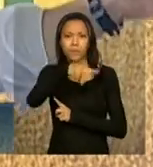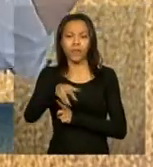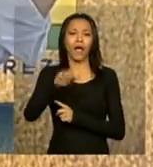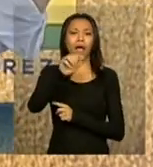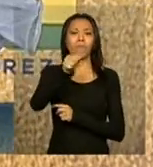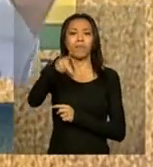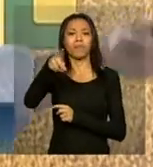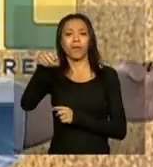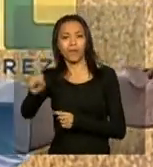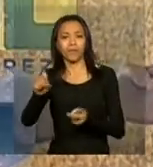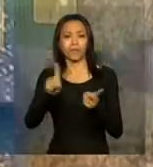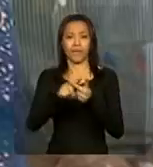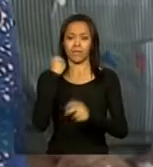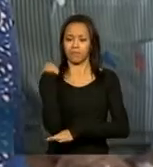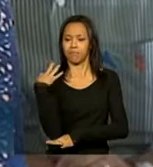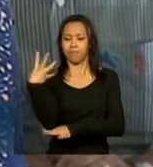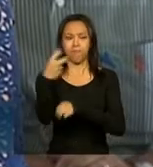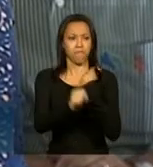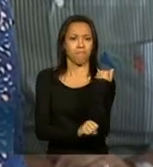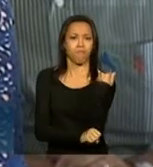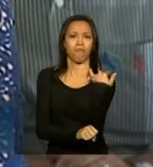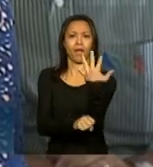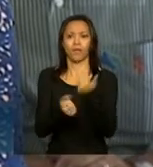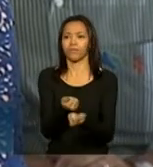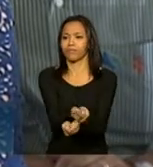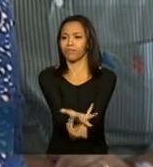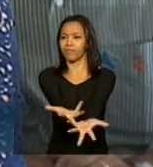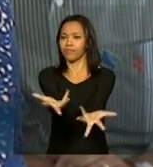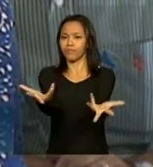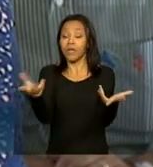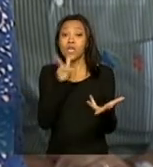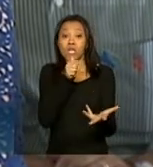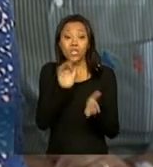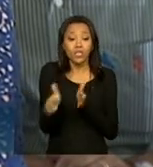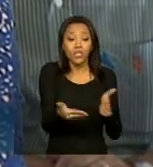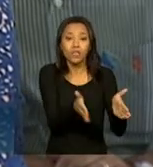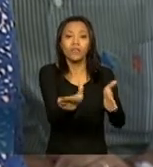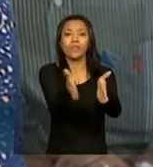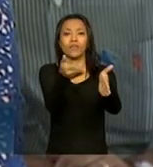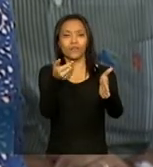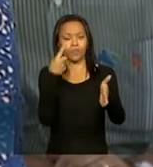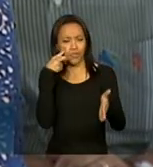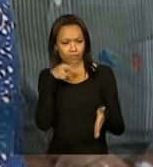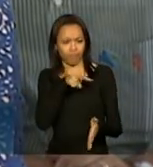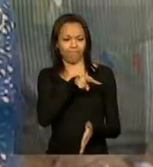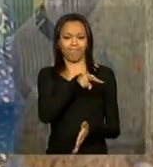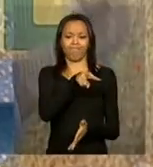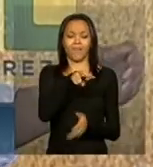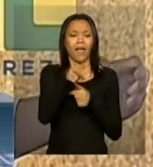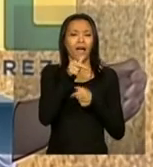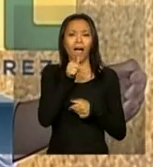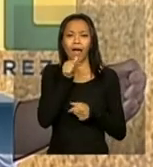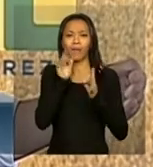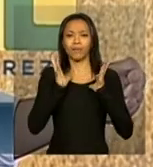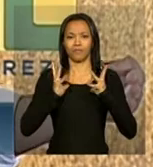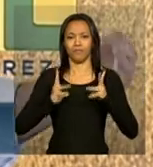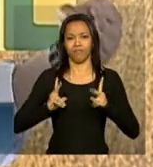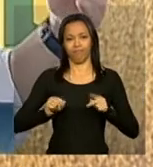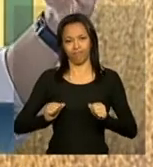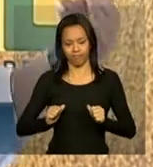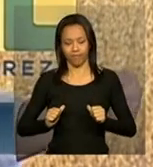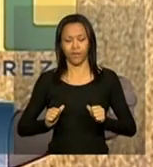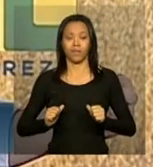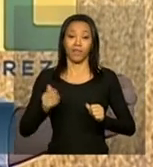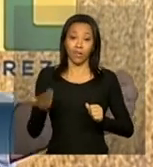APPs, as matas ciliares dos nossos rios, dos nossos córregos, tem água límpidas. Então,